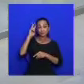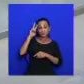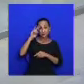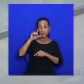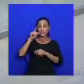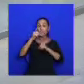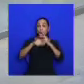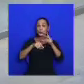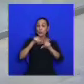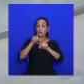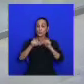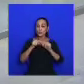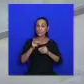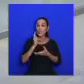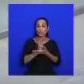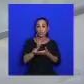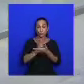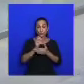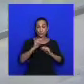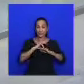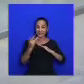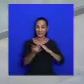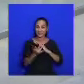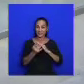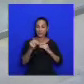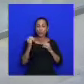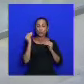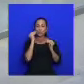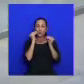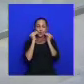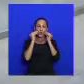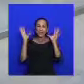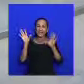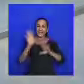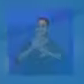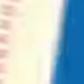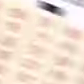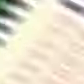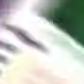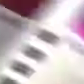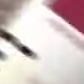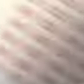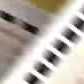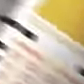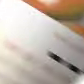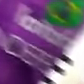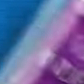próximos sorteios da noite você acompanha pelas redes sociais. Um beijo e até amanhã.